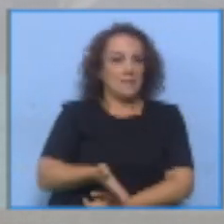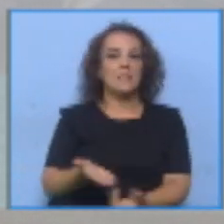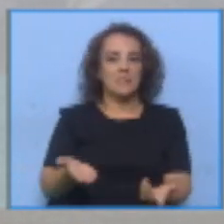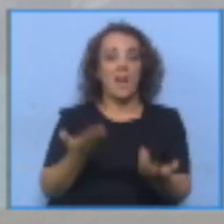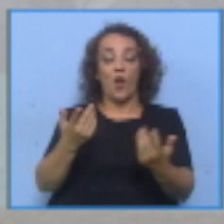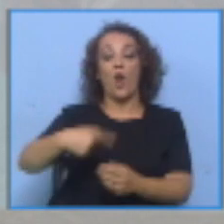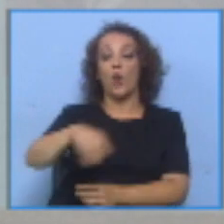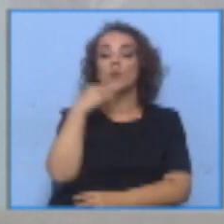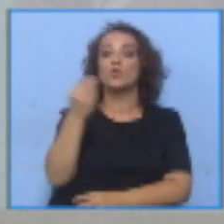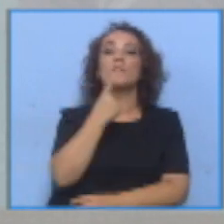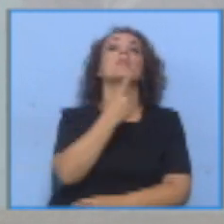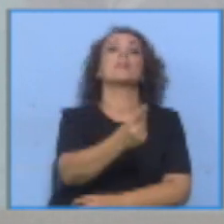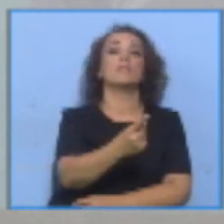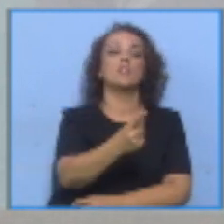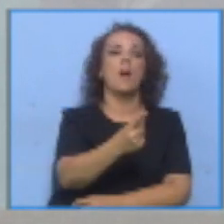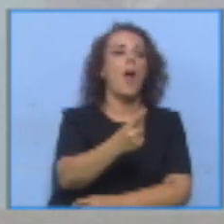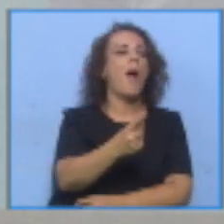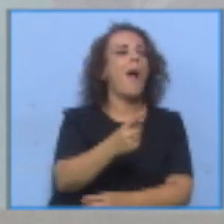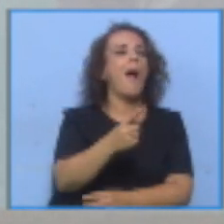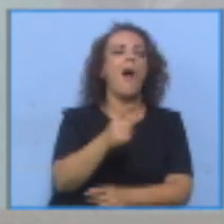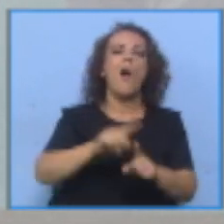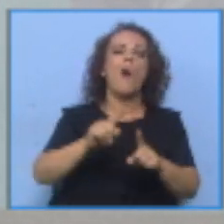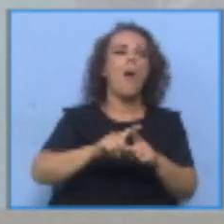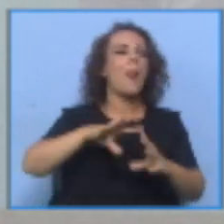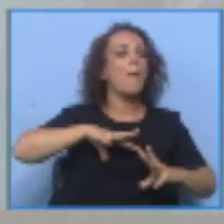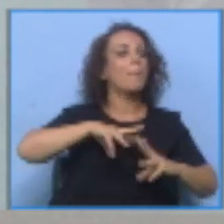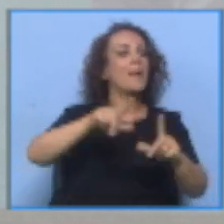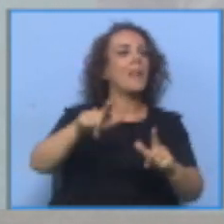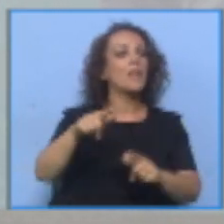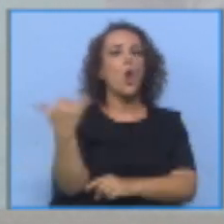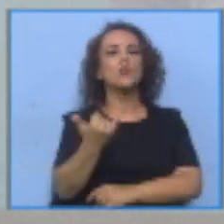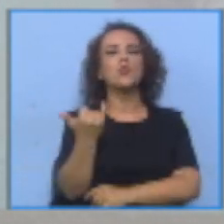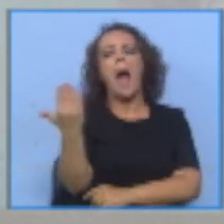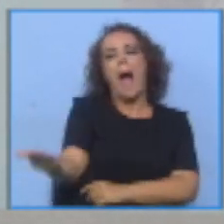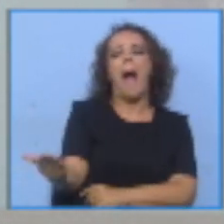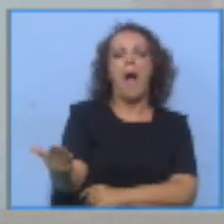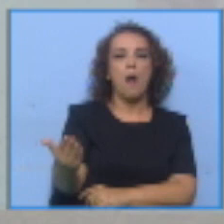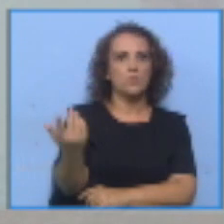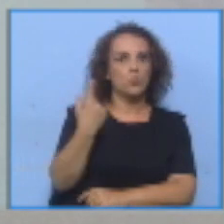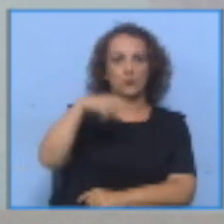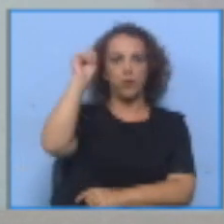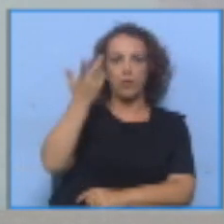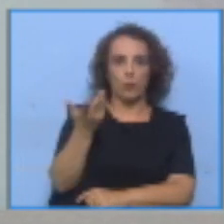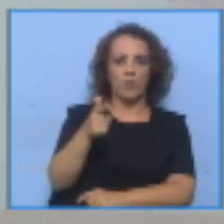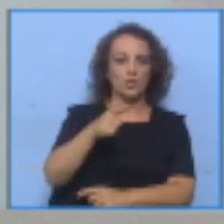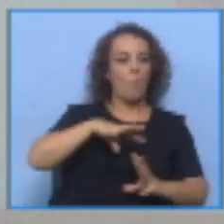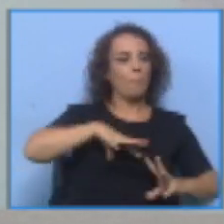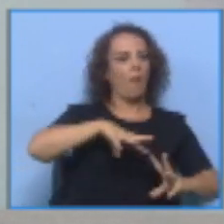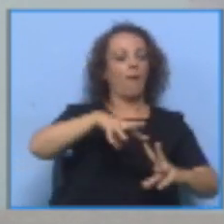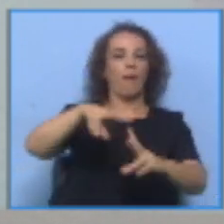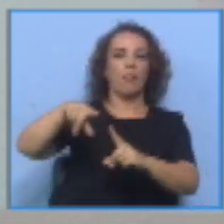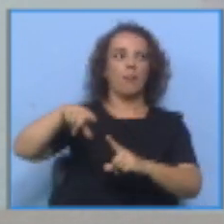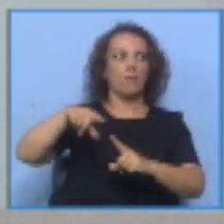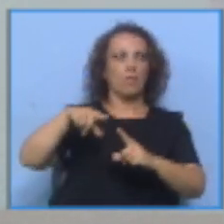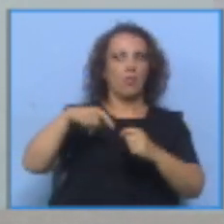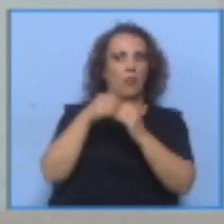dizem agora os jovens, não há um planeta B. Então temos que cuidar deste planeta, que é planeta de todos, e ter